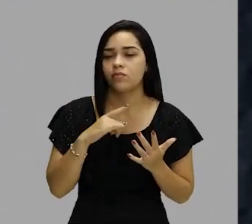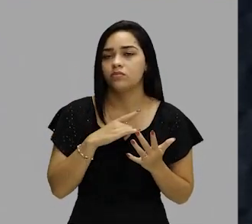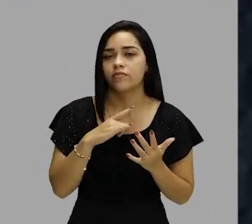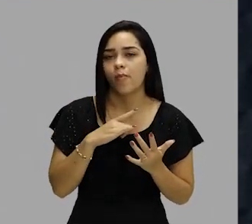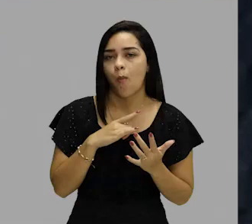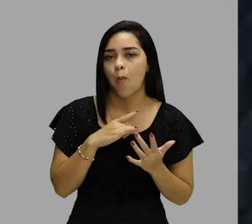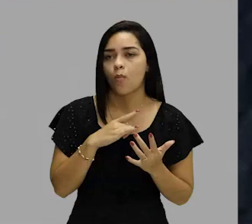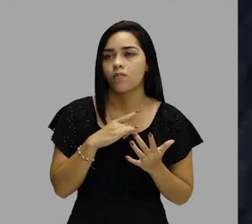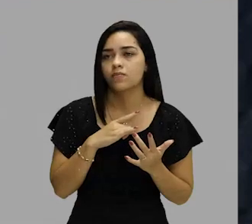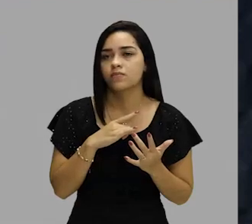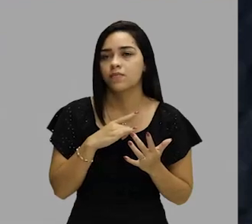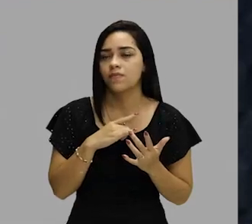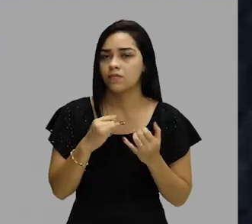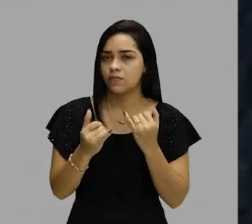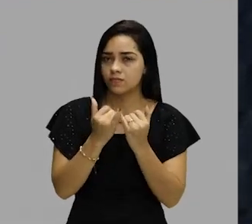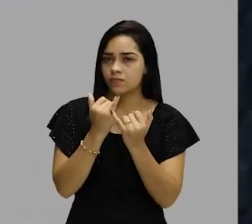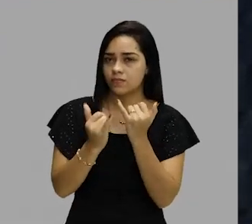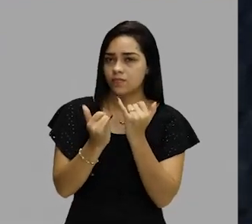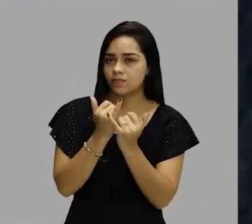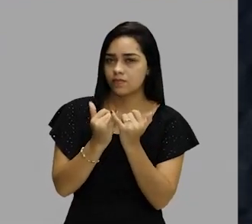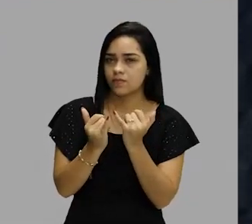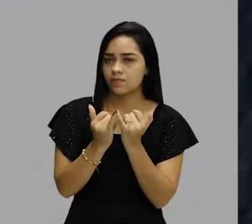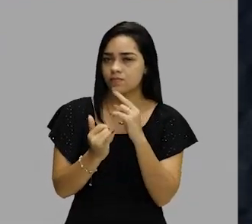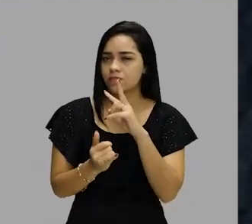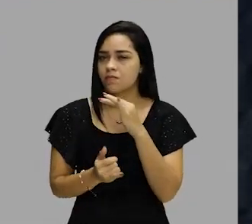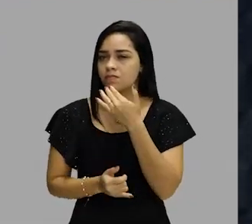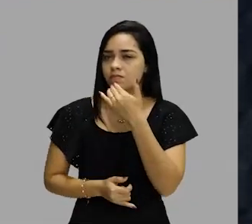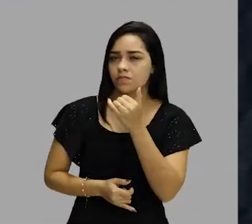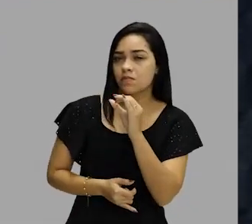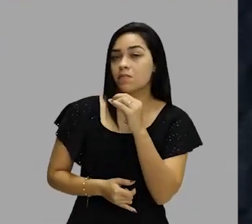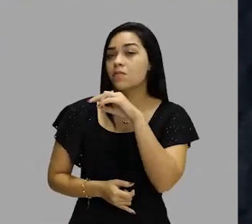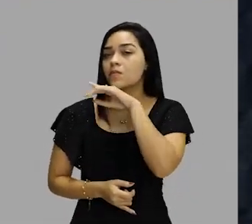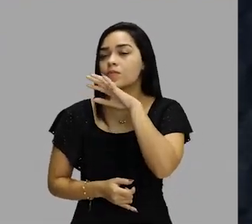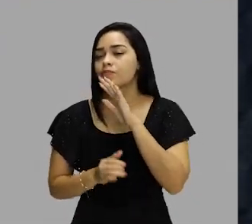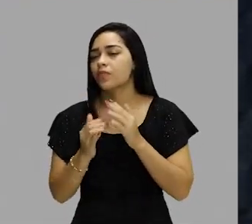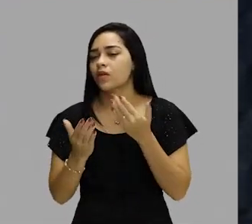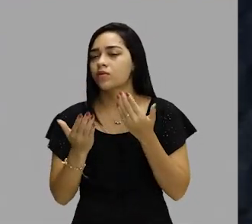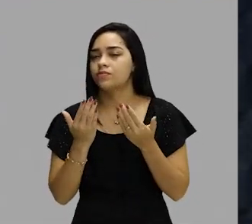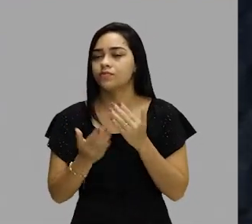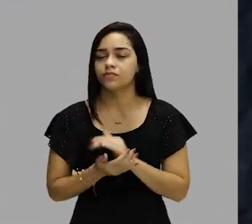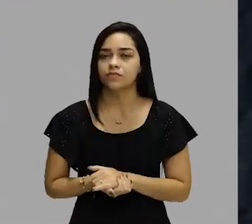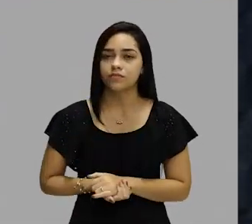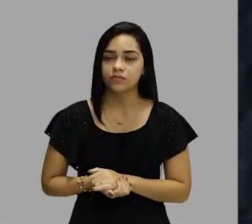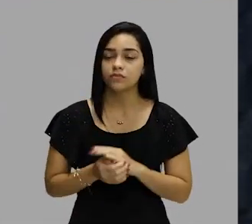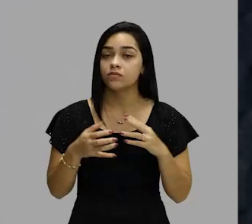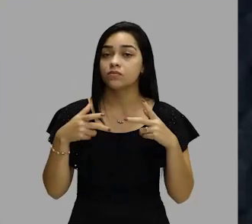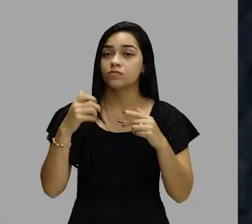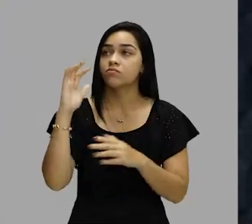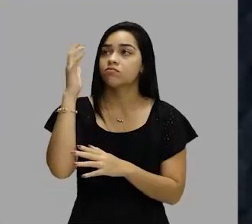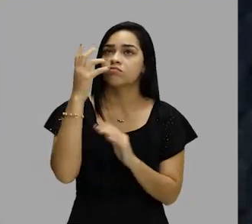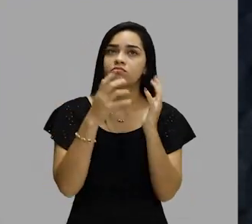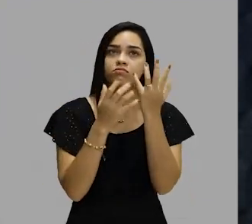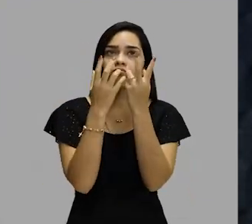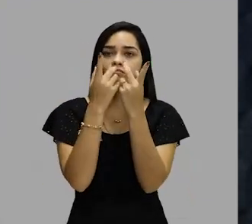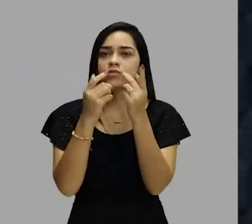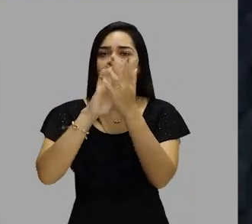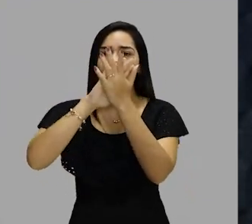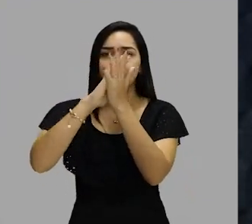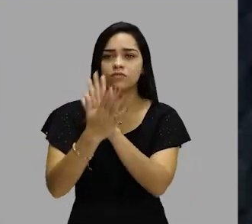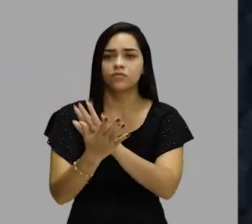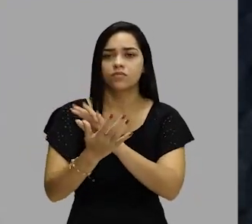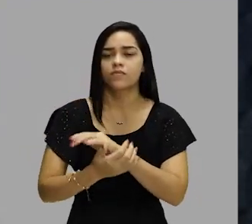acontecer algo parecido? Vai ser melhor? Vai ser pior? Imagine que todas as plantas do planeta sejam